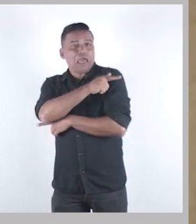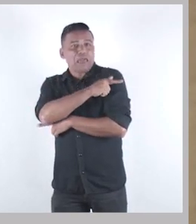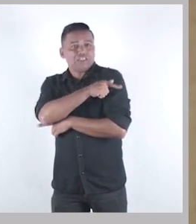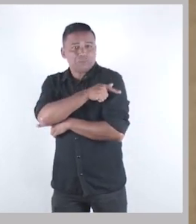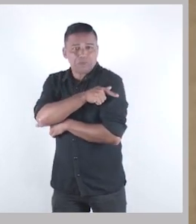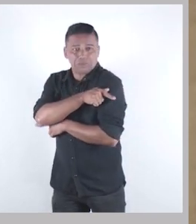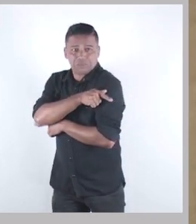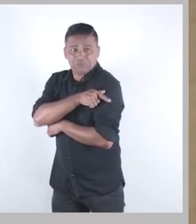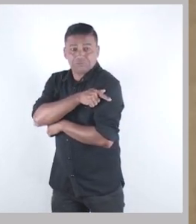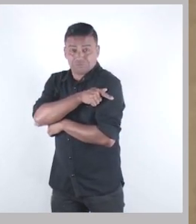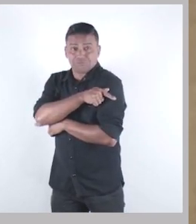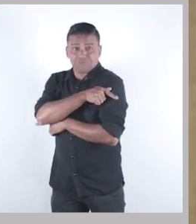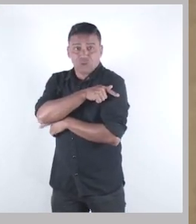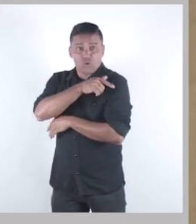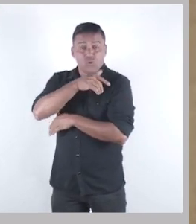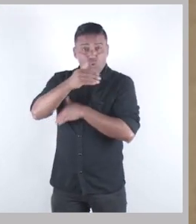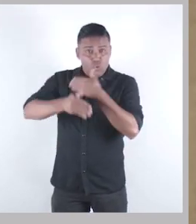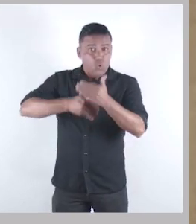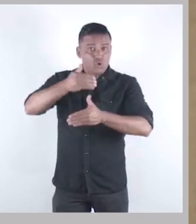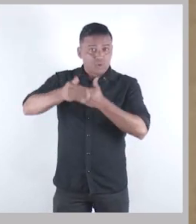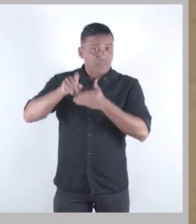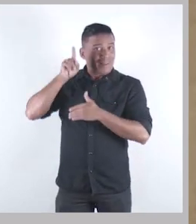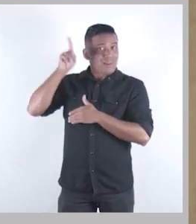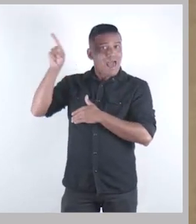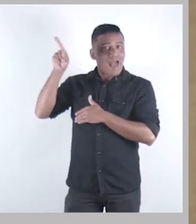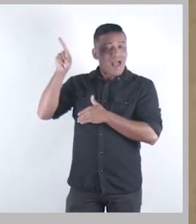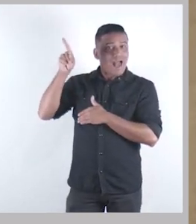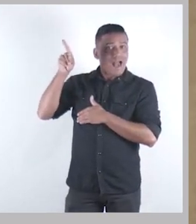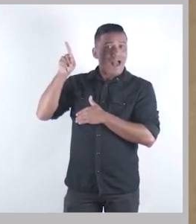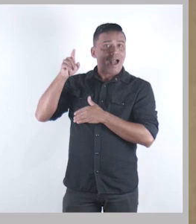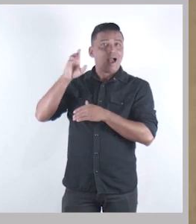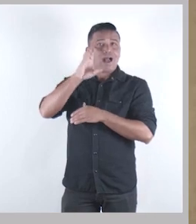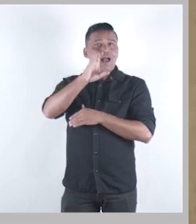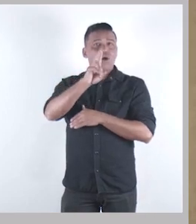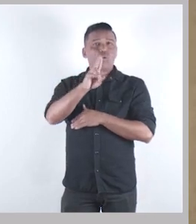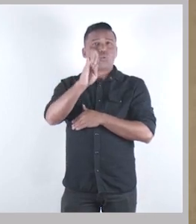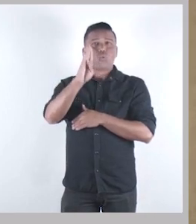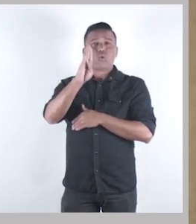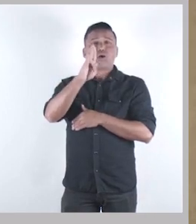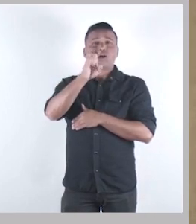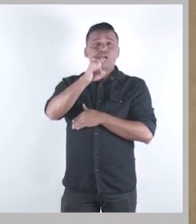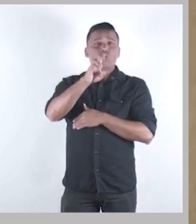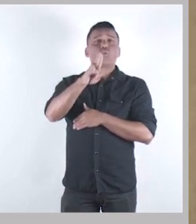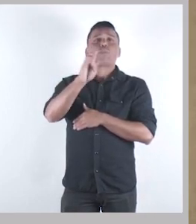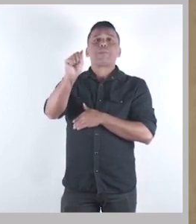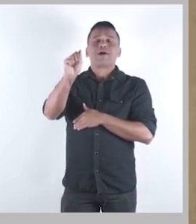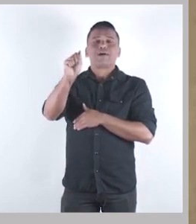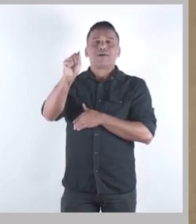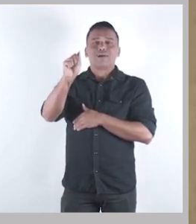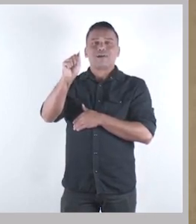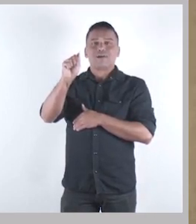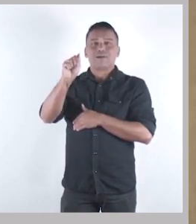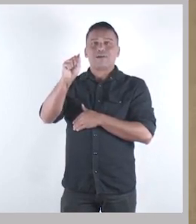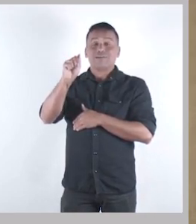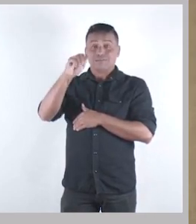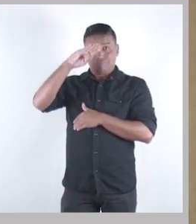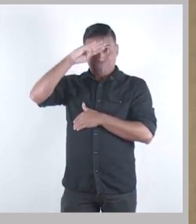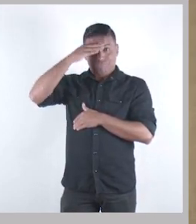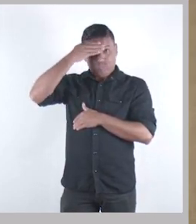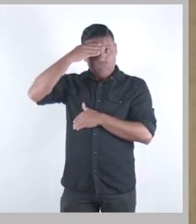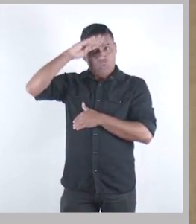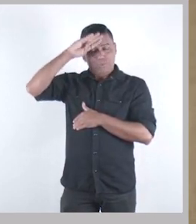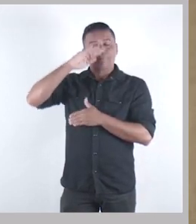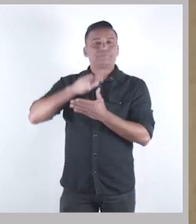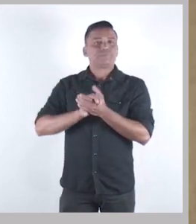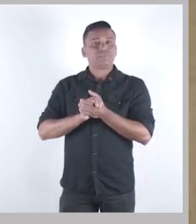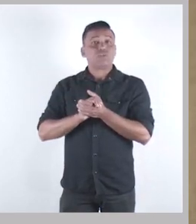e fui dar a continuidade na 7ª série lá, para fechar, até fechar digamos, o nível secundário,